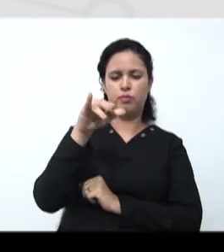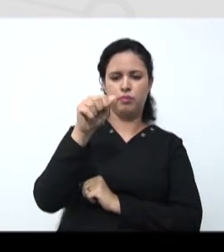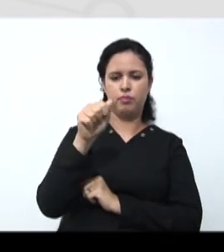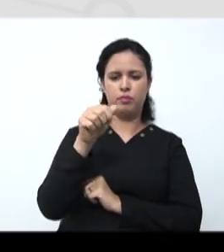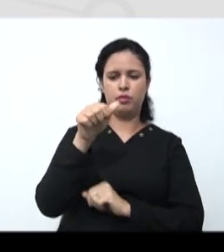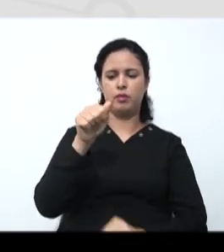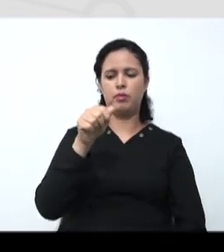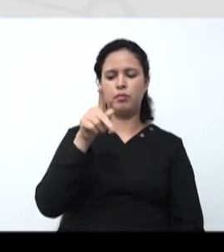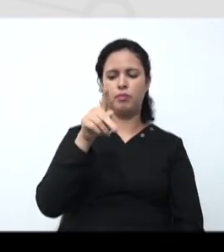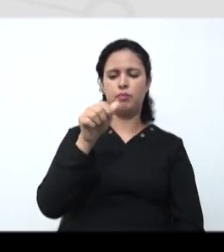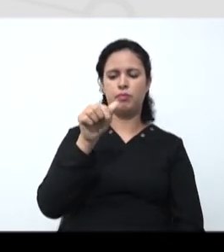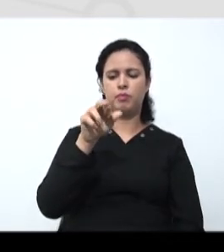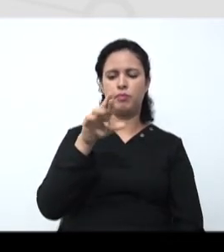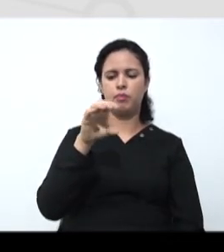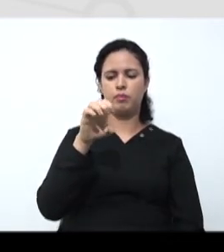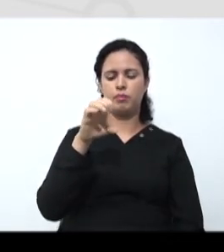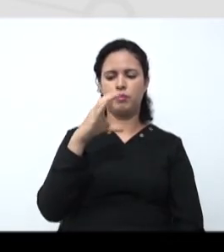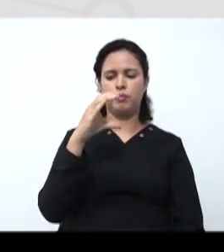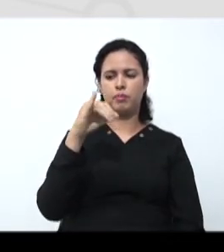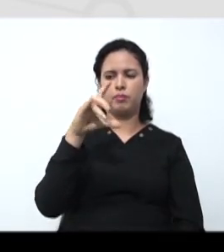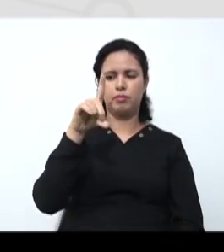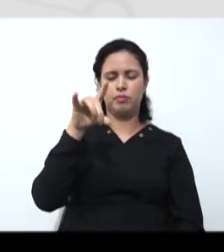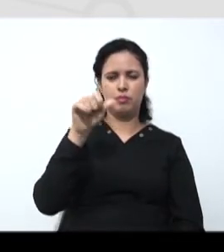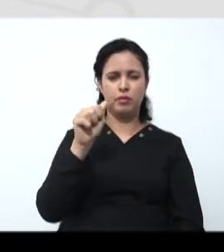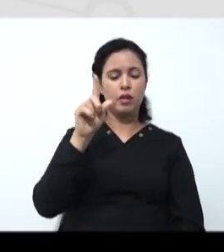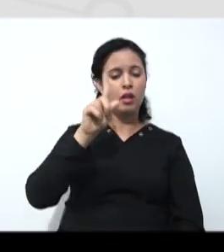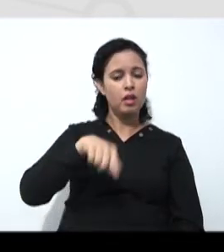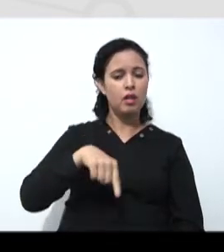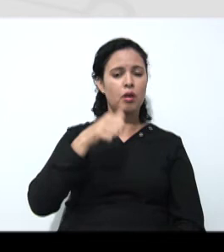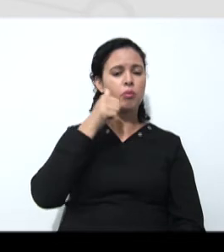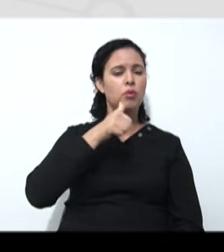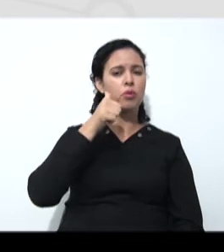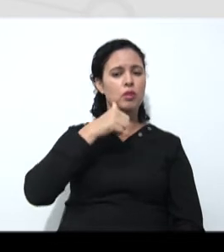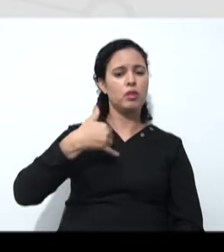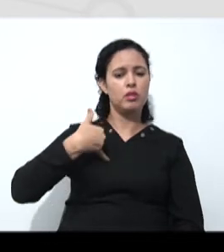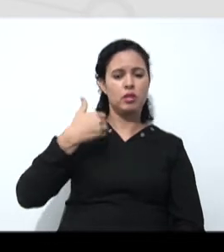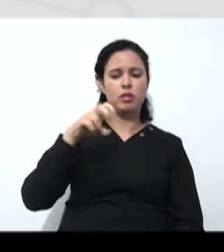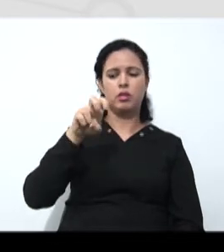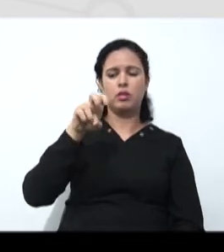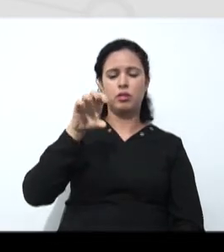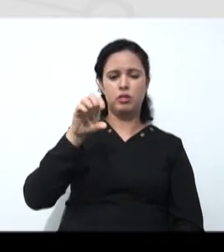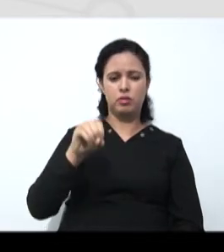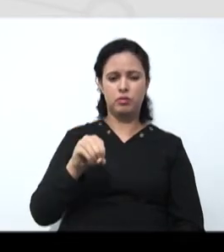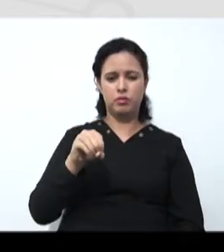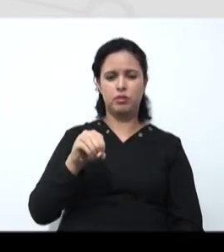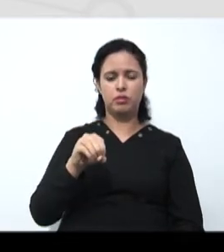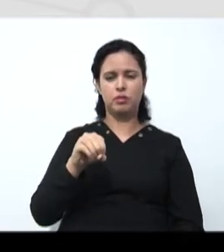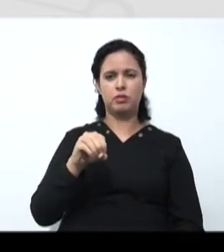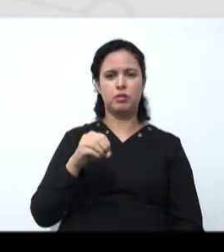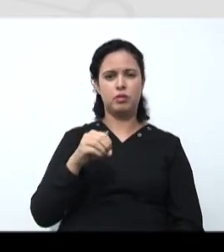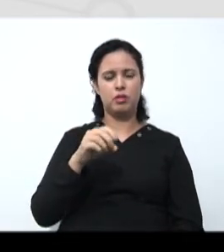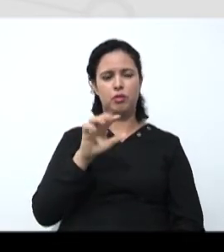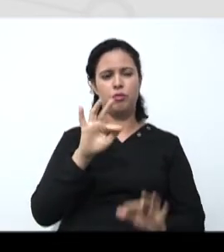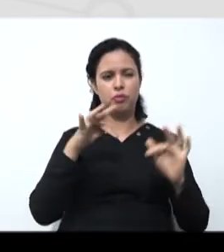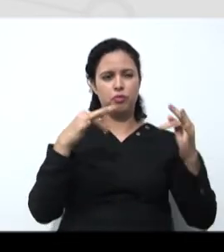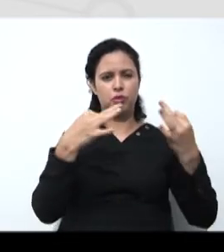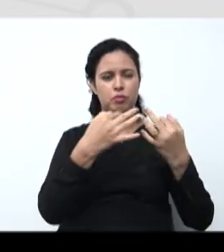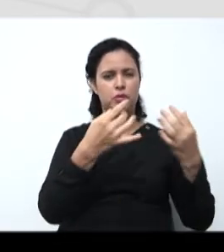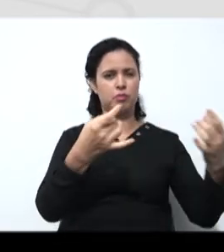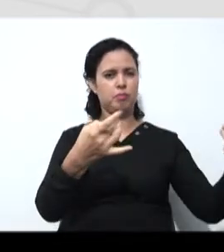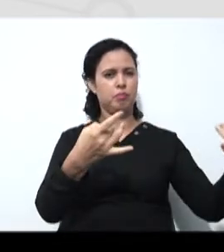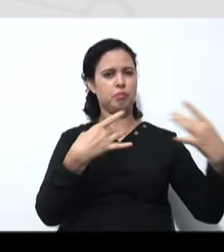Maria Aparecida era uma senhora de 50 anos que se viu abandonada por seus familiares por ser